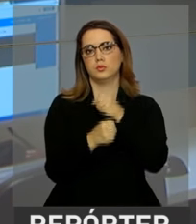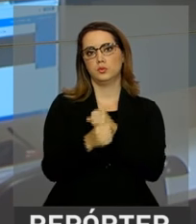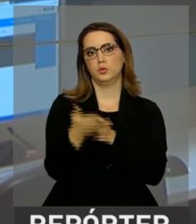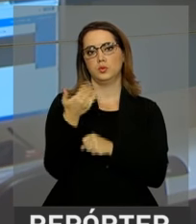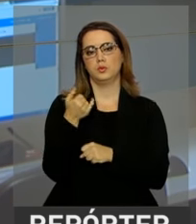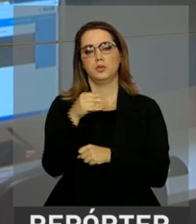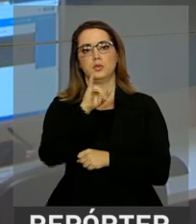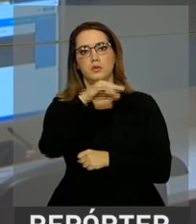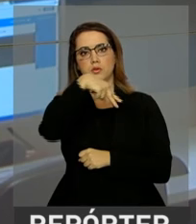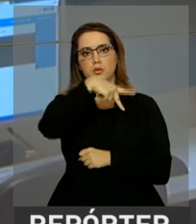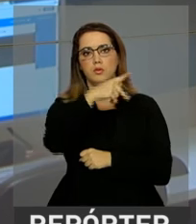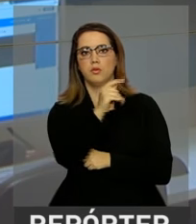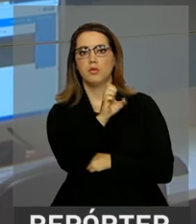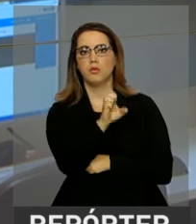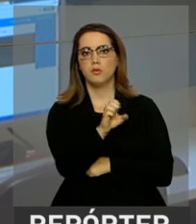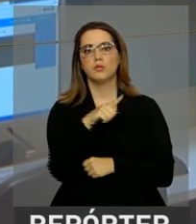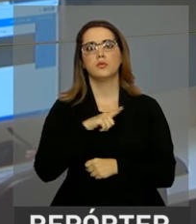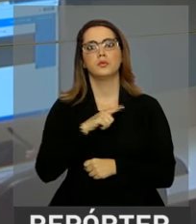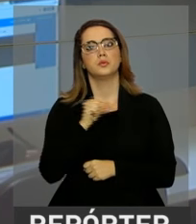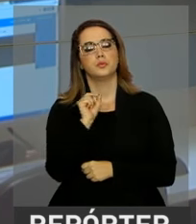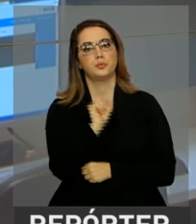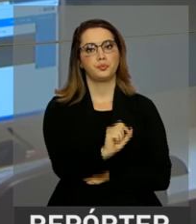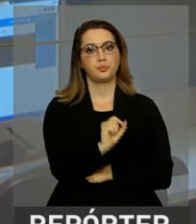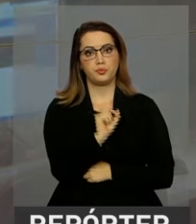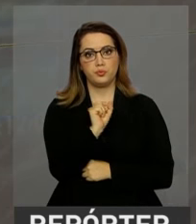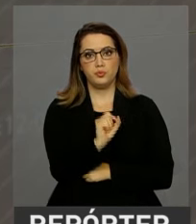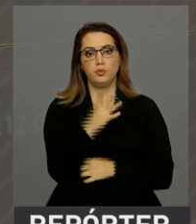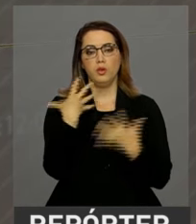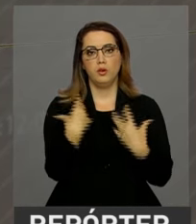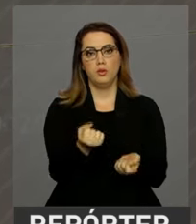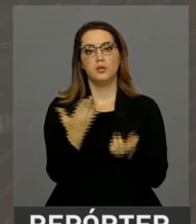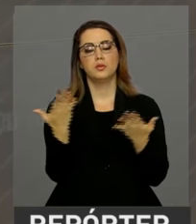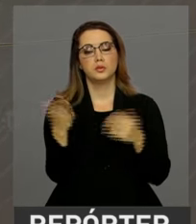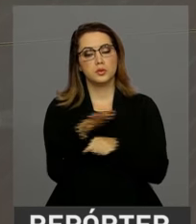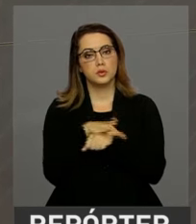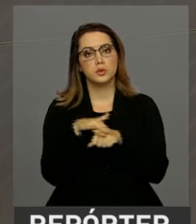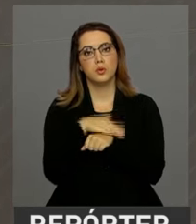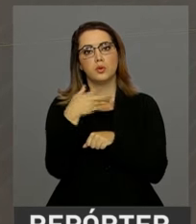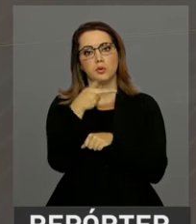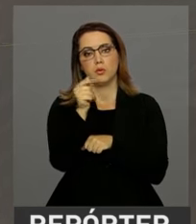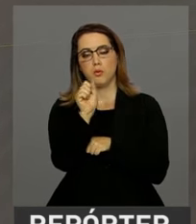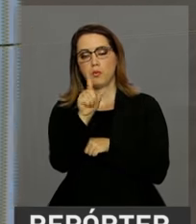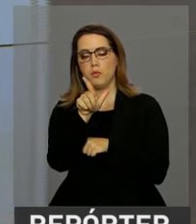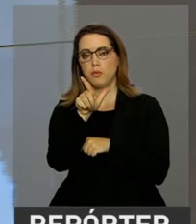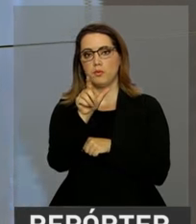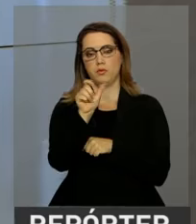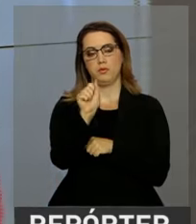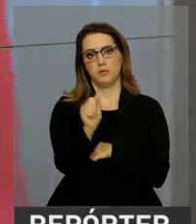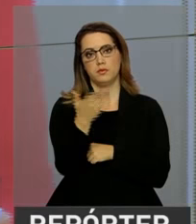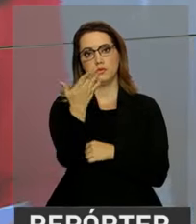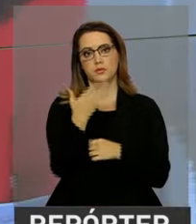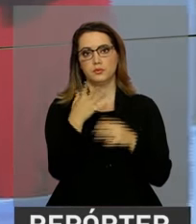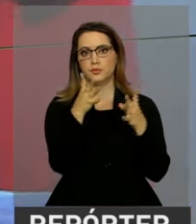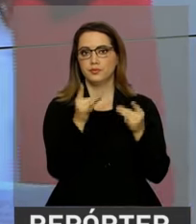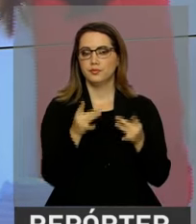o Instituto Nacional de Pesquisas Espaciais. Vamos conversar com Paola Deorte. Paola, o